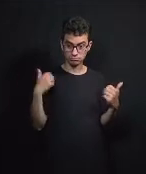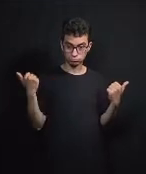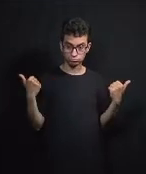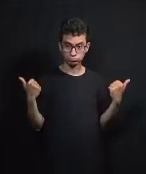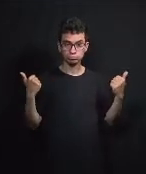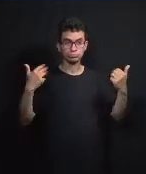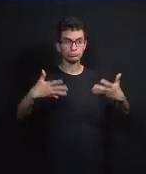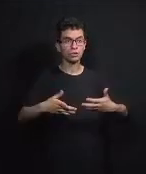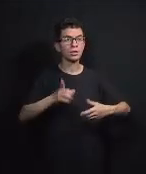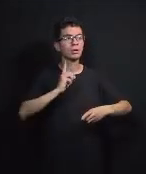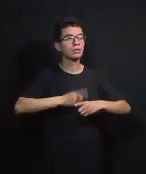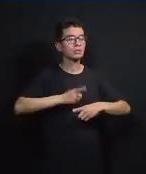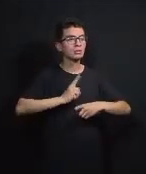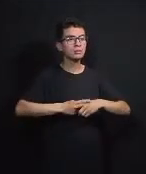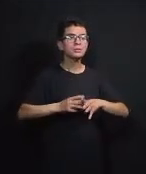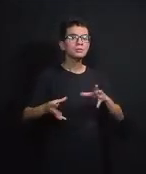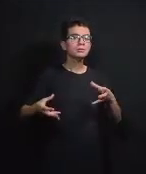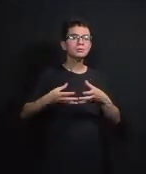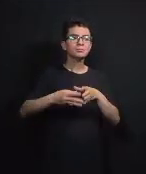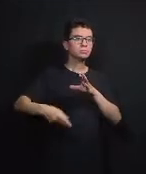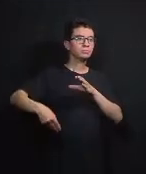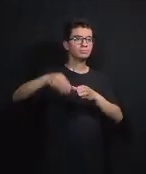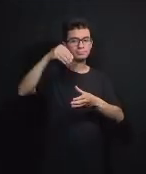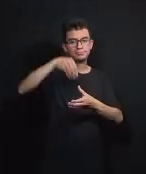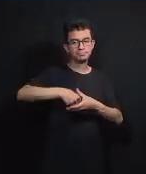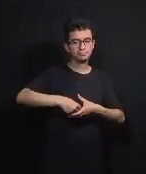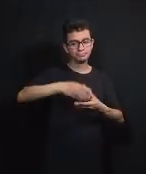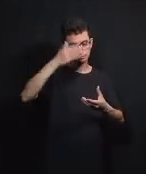porque eu estou nesse grupo, nesse balaio, né?